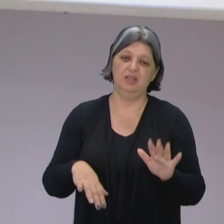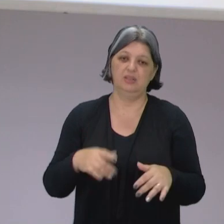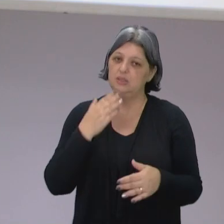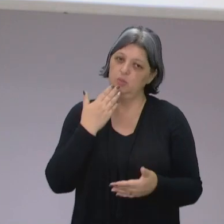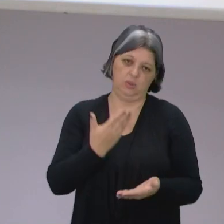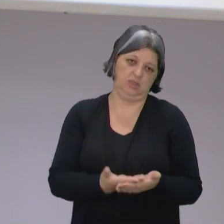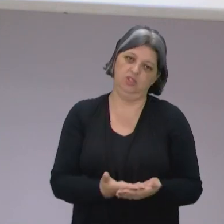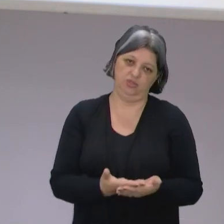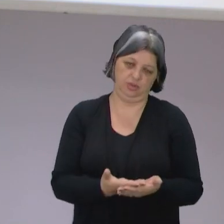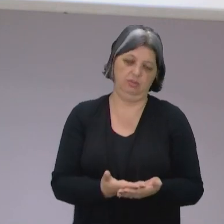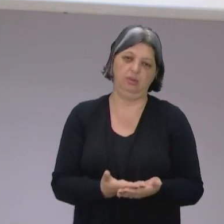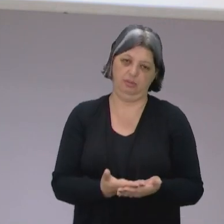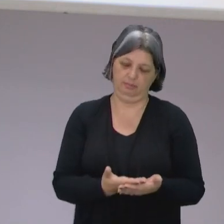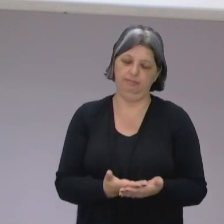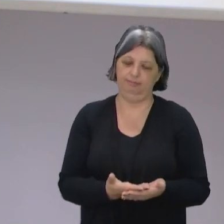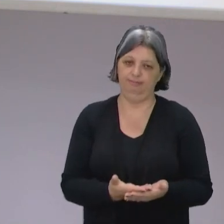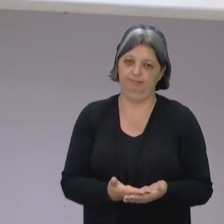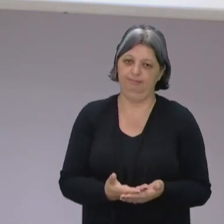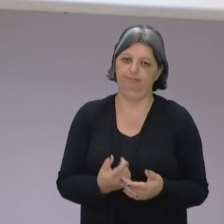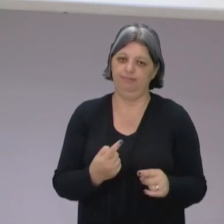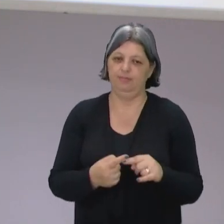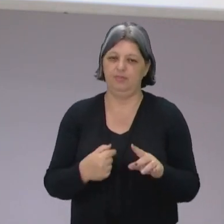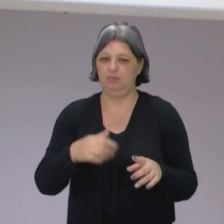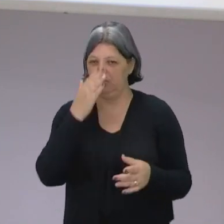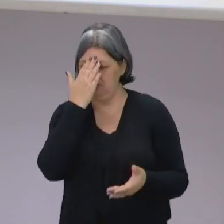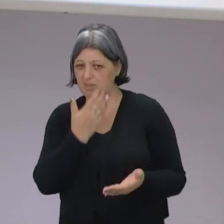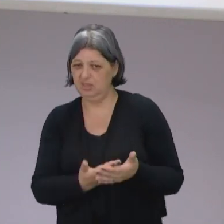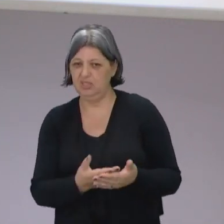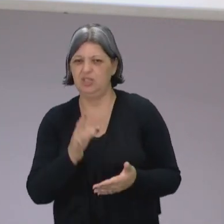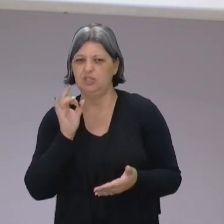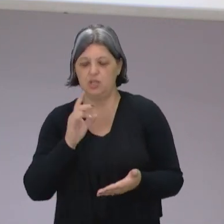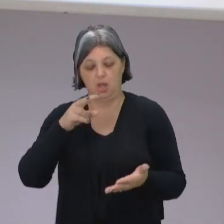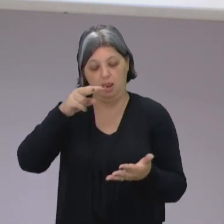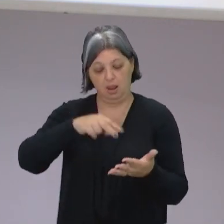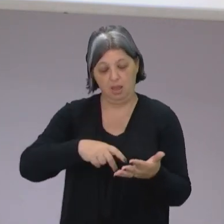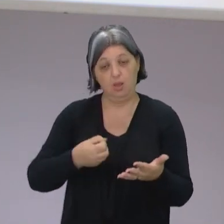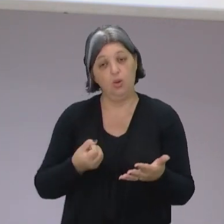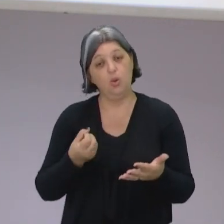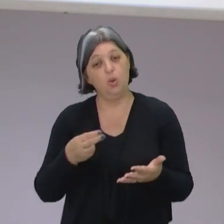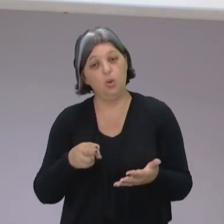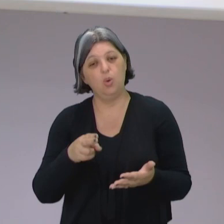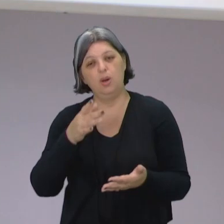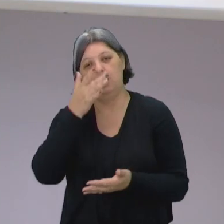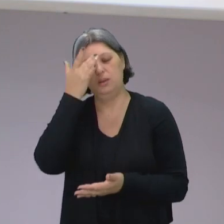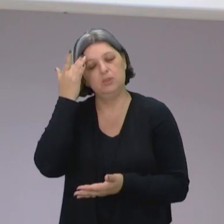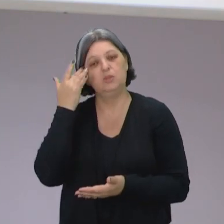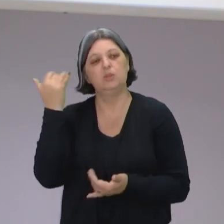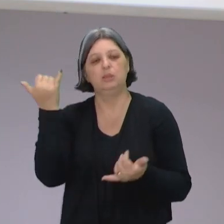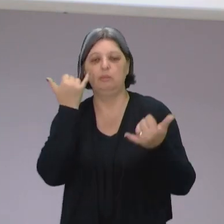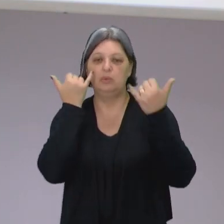menos a ideia é que você não acredite logo de cara quando você lê ou ouve, né? Que você faça